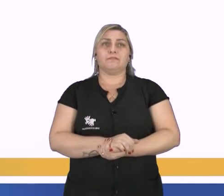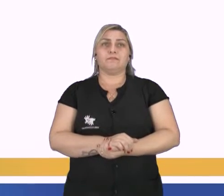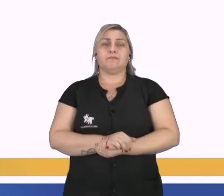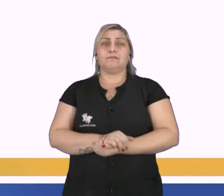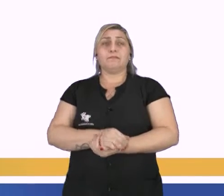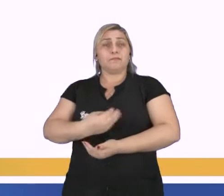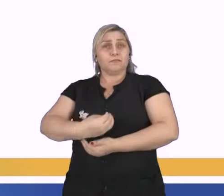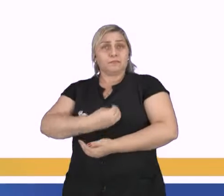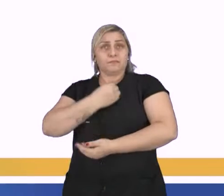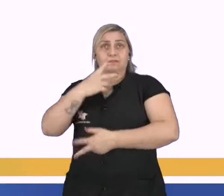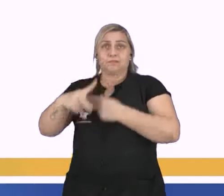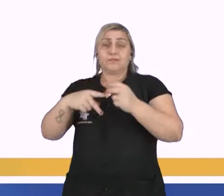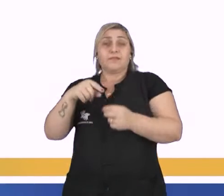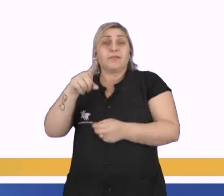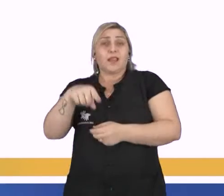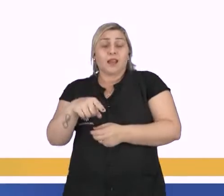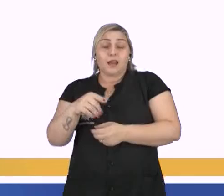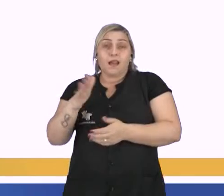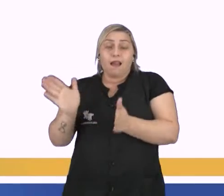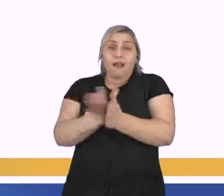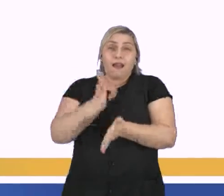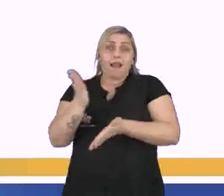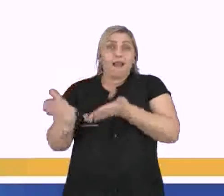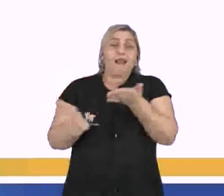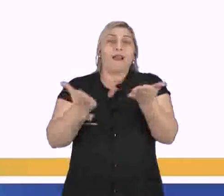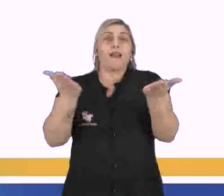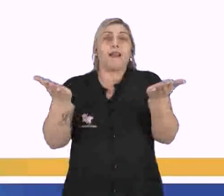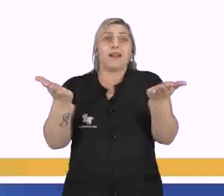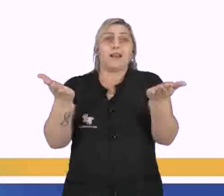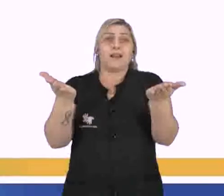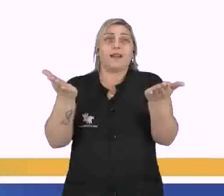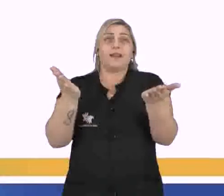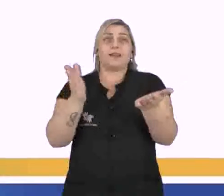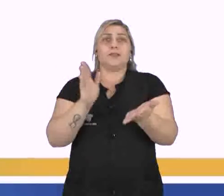O presente que ganhei é maravilhoso. E essa outra?